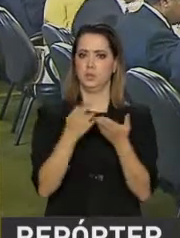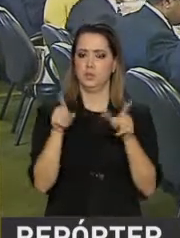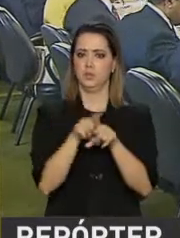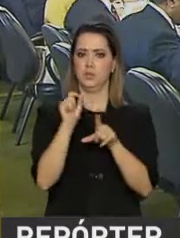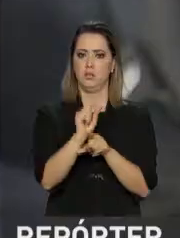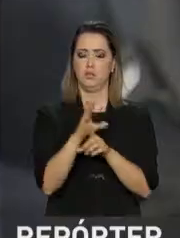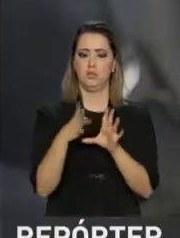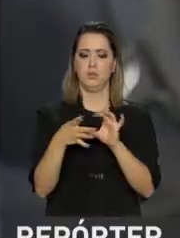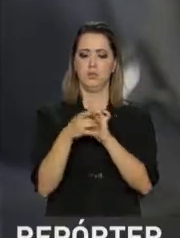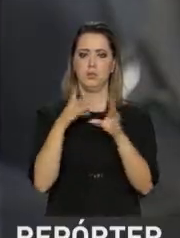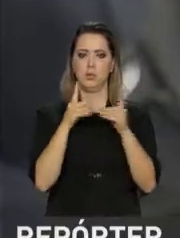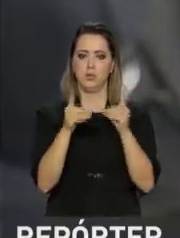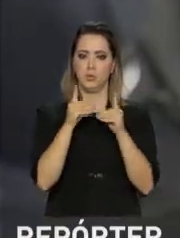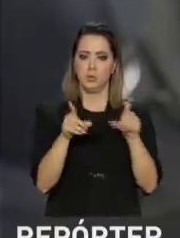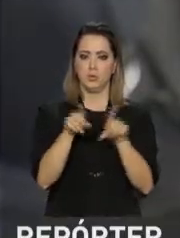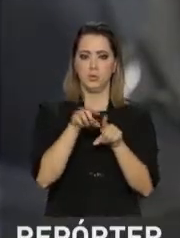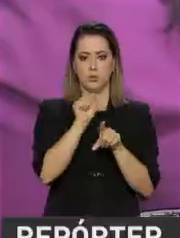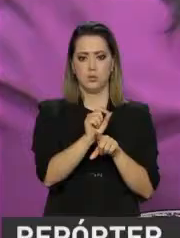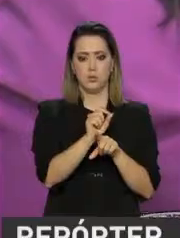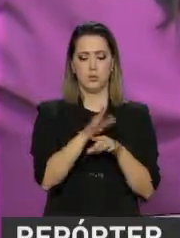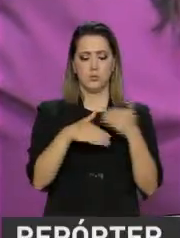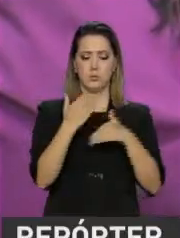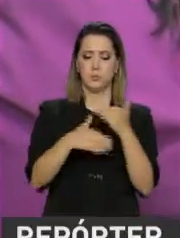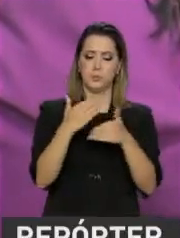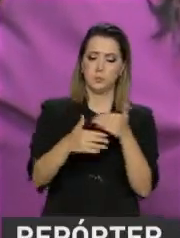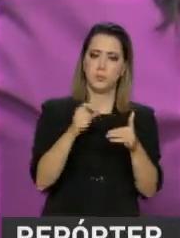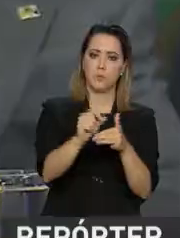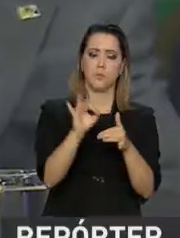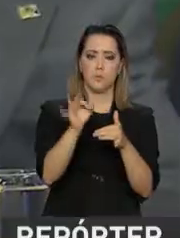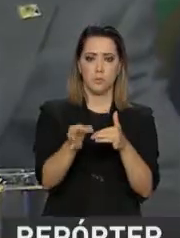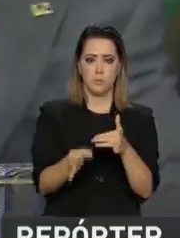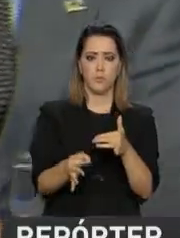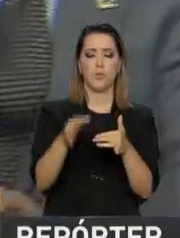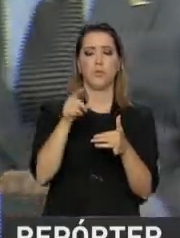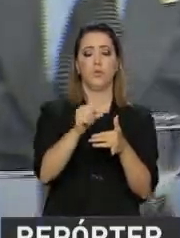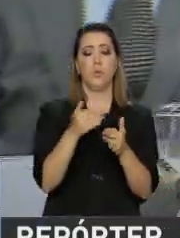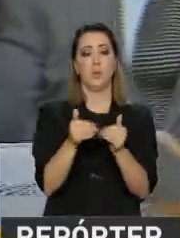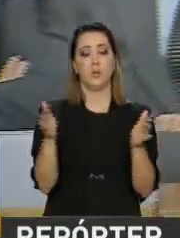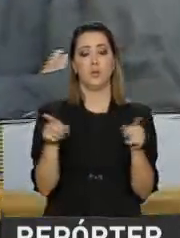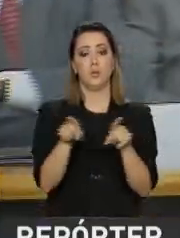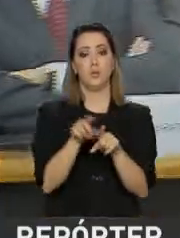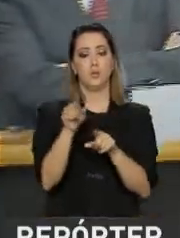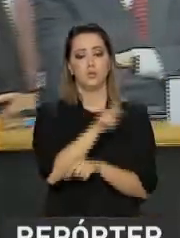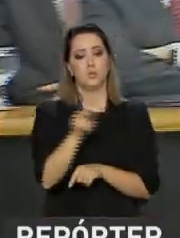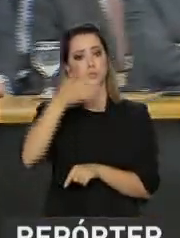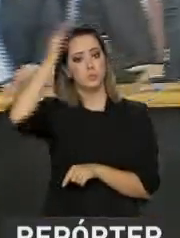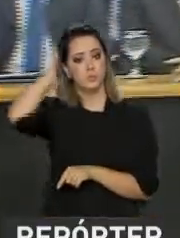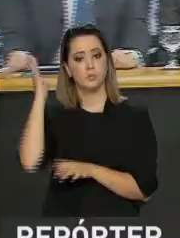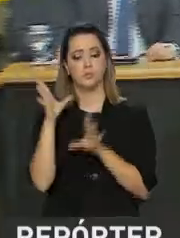aplicação da agenda 2030 para o desenvolvimento sustentável durante a abertura do evento o presidente michel temer